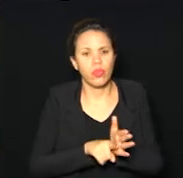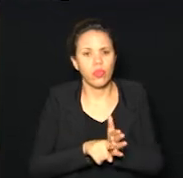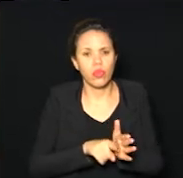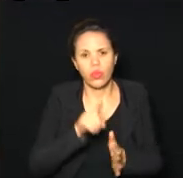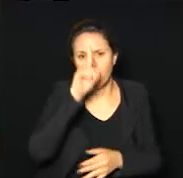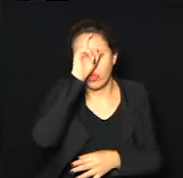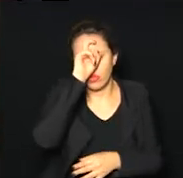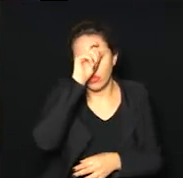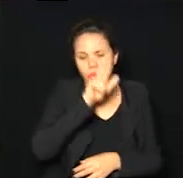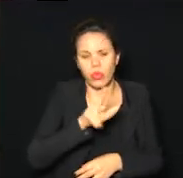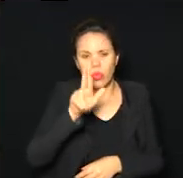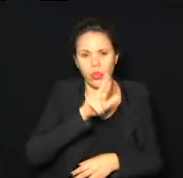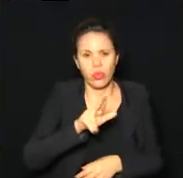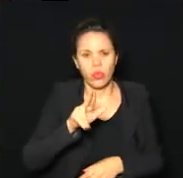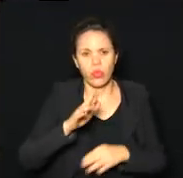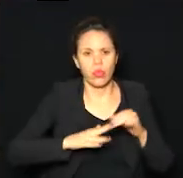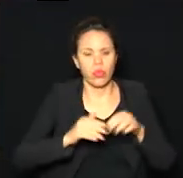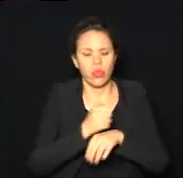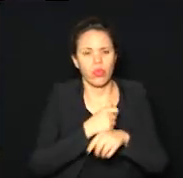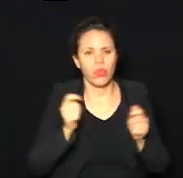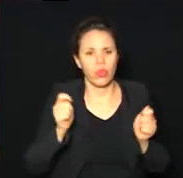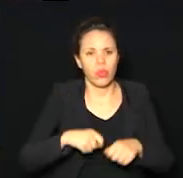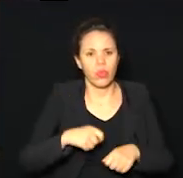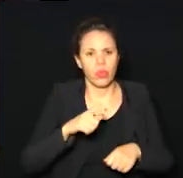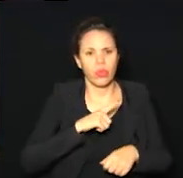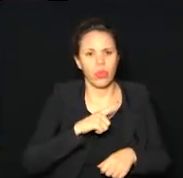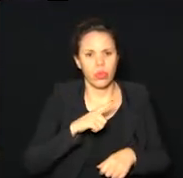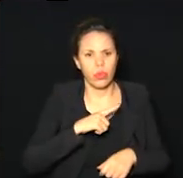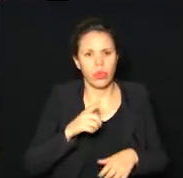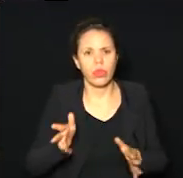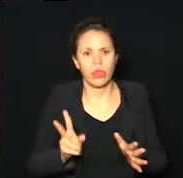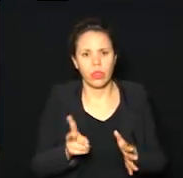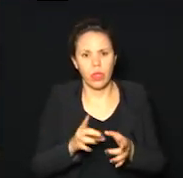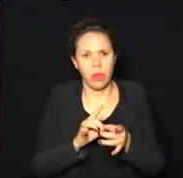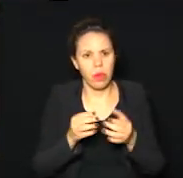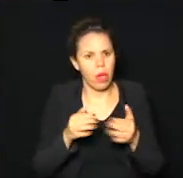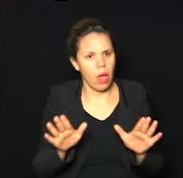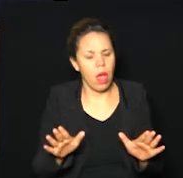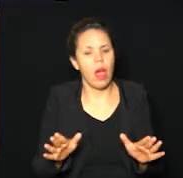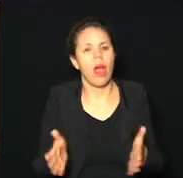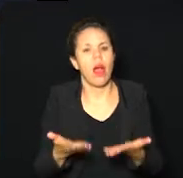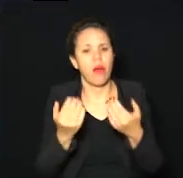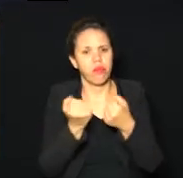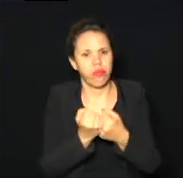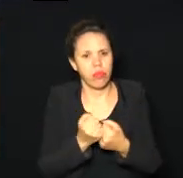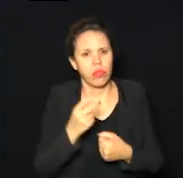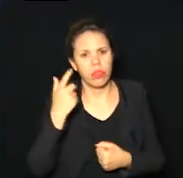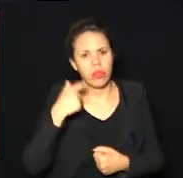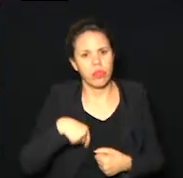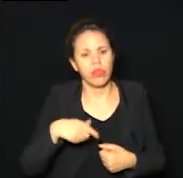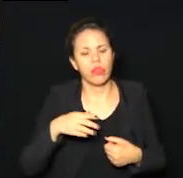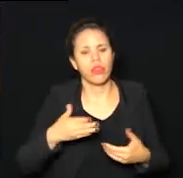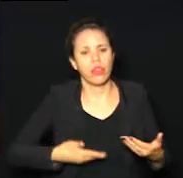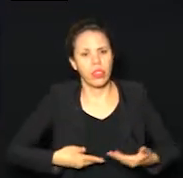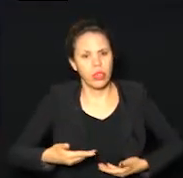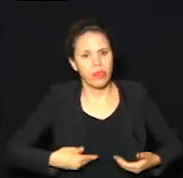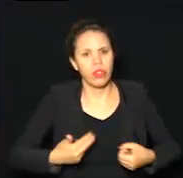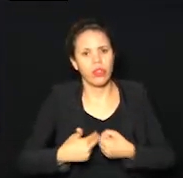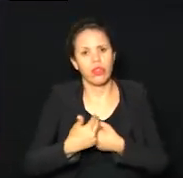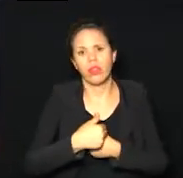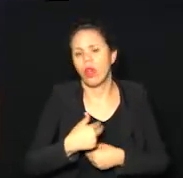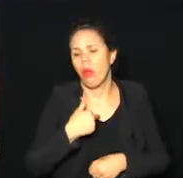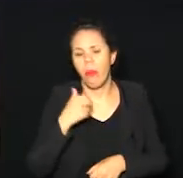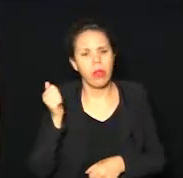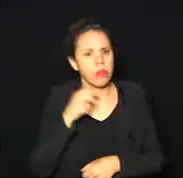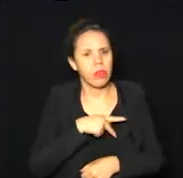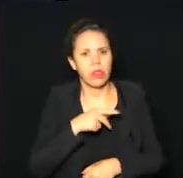hospitais universitários, dos profissionais competentes que tem, nós vamos estar sempre à disposição. E eu, principalmente, como servidor da Unicamp, e que não posso me